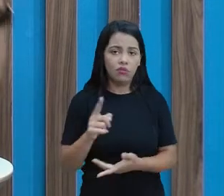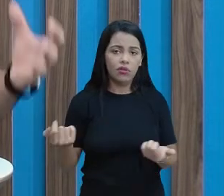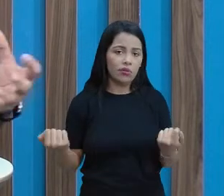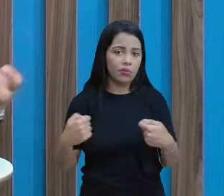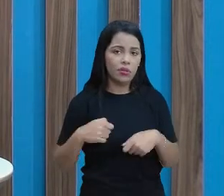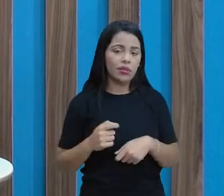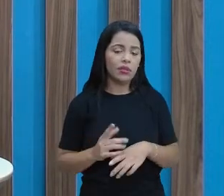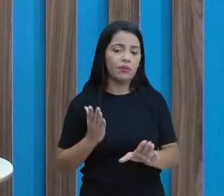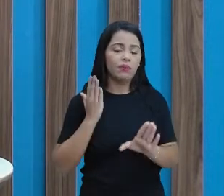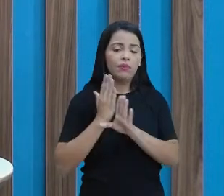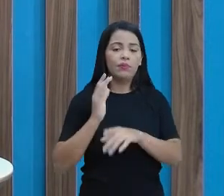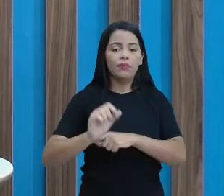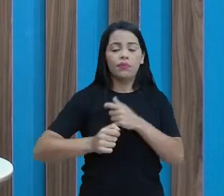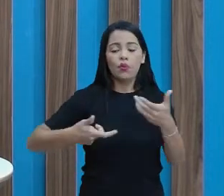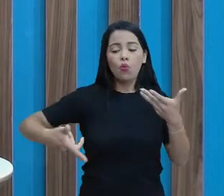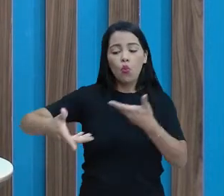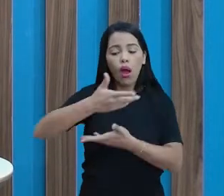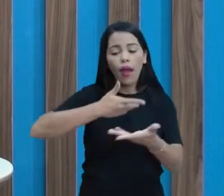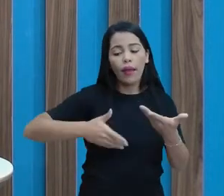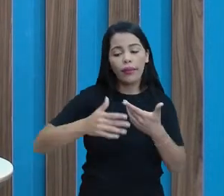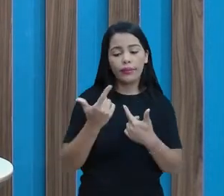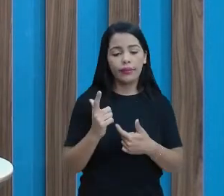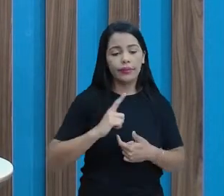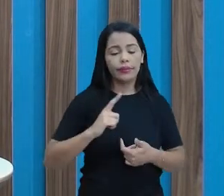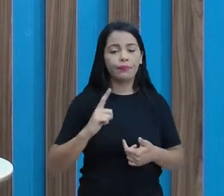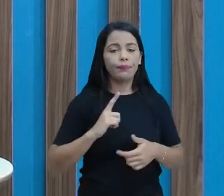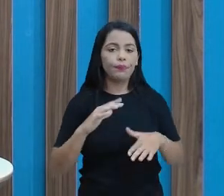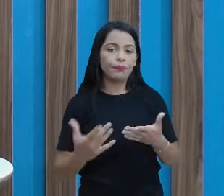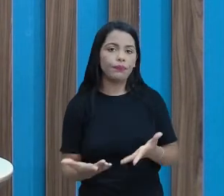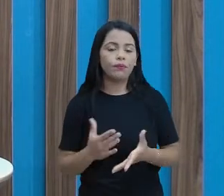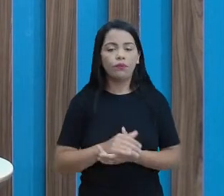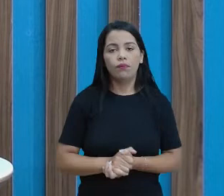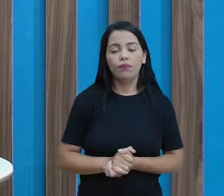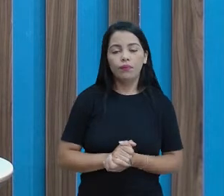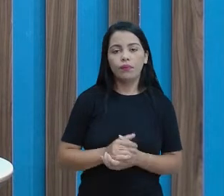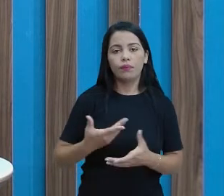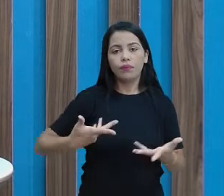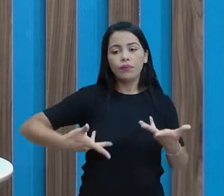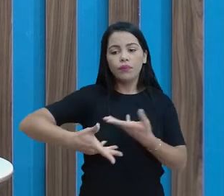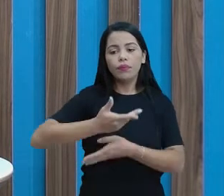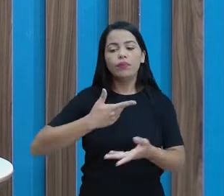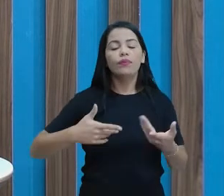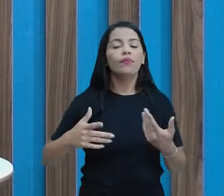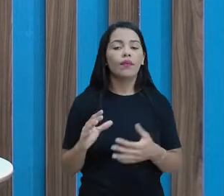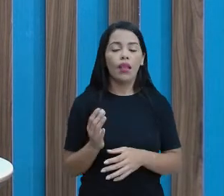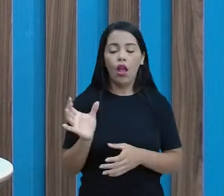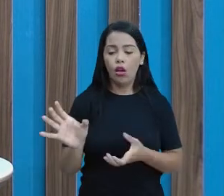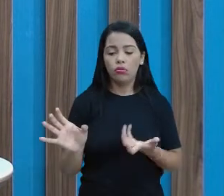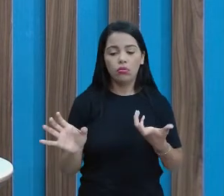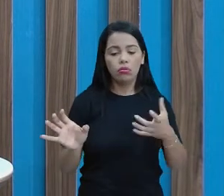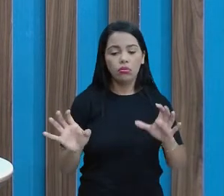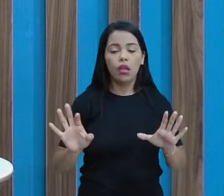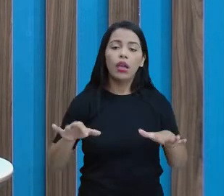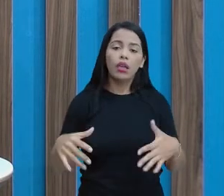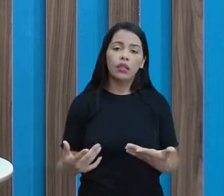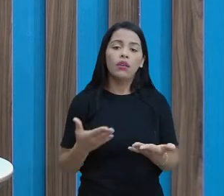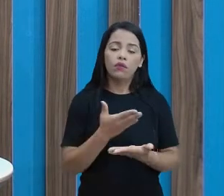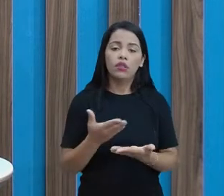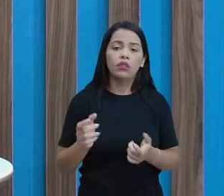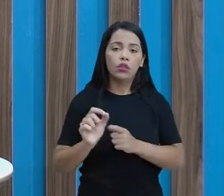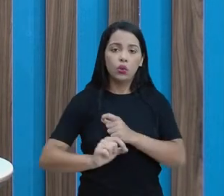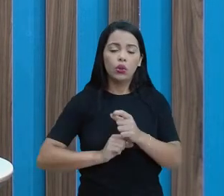ter que encontrar uma relação, certo? Uma função envolvendo essas grandezas. E foi isso que Briane mostrou